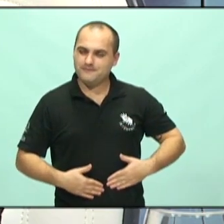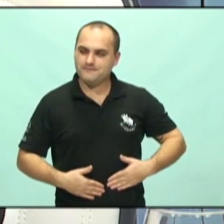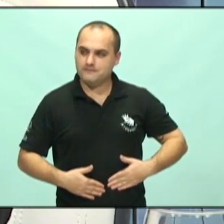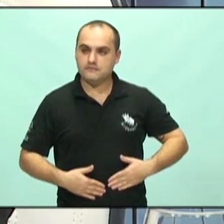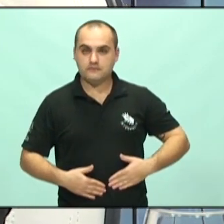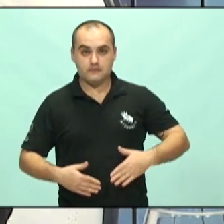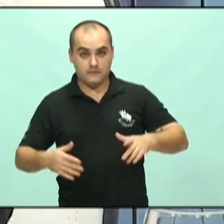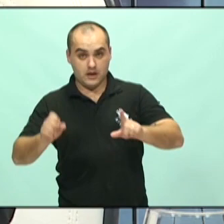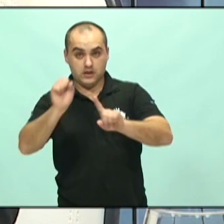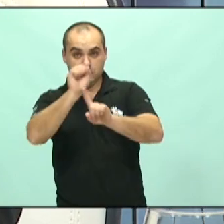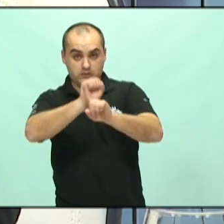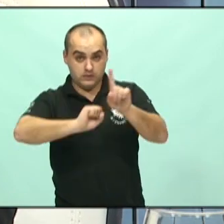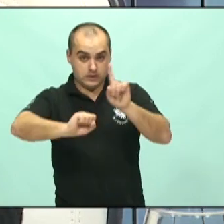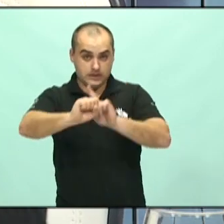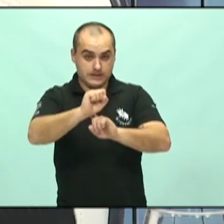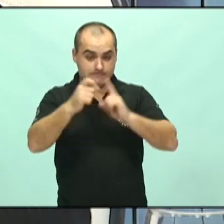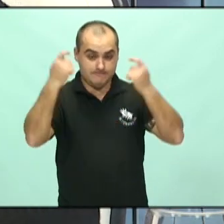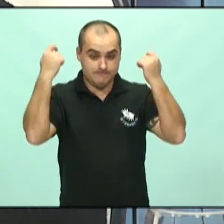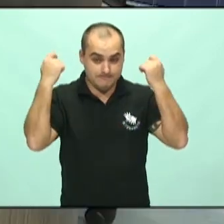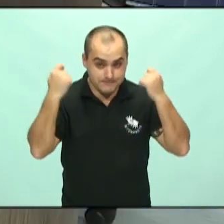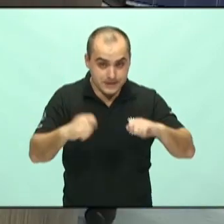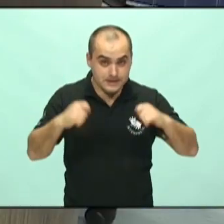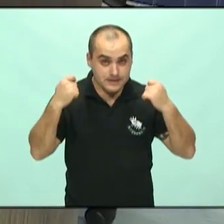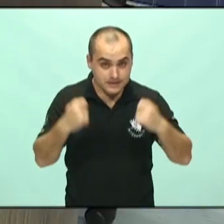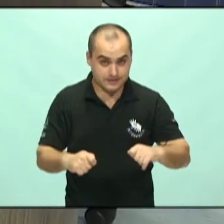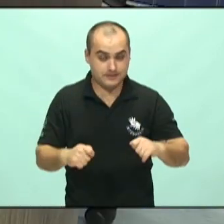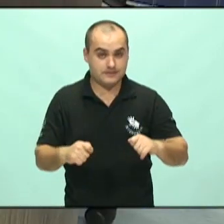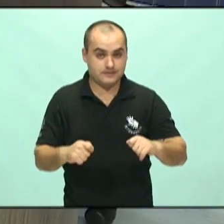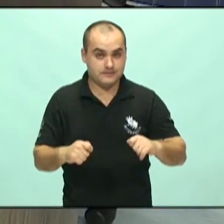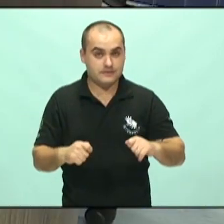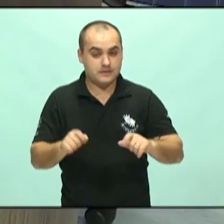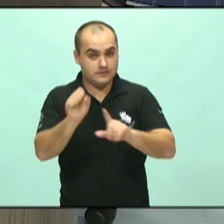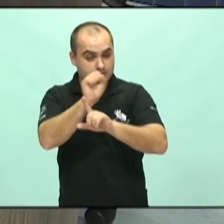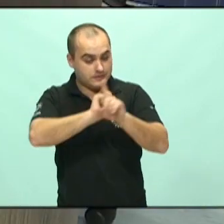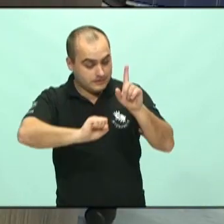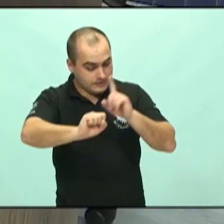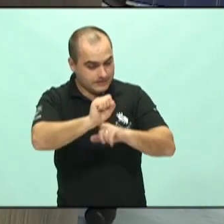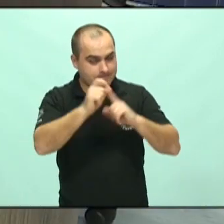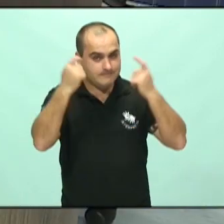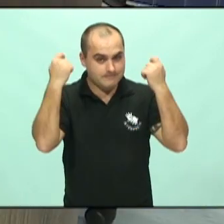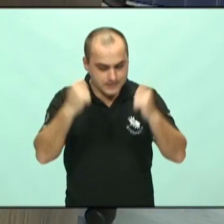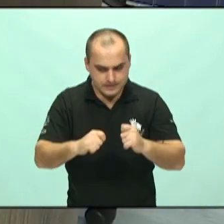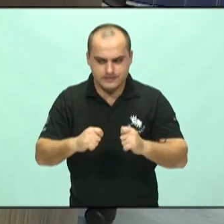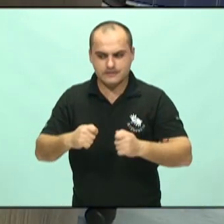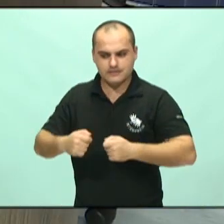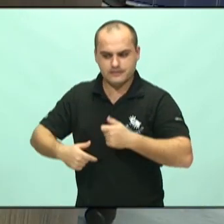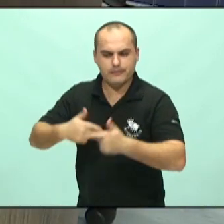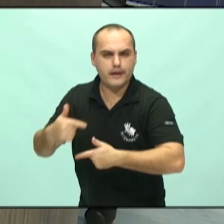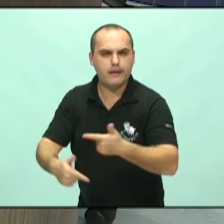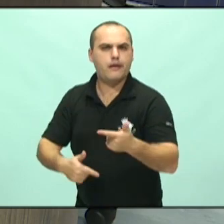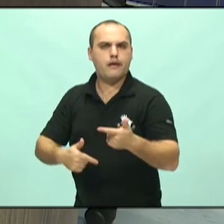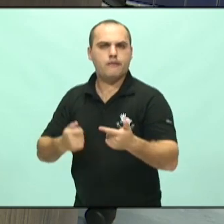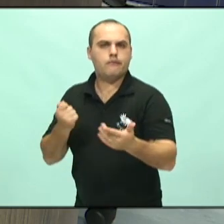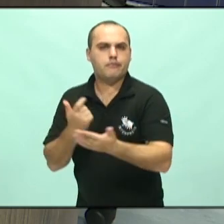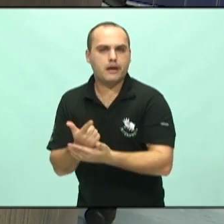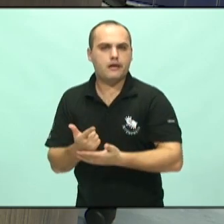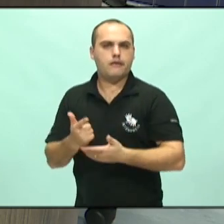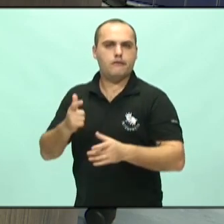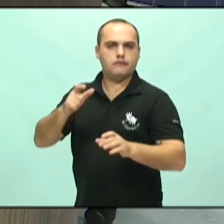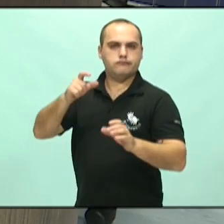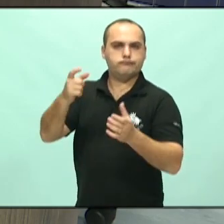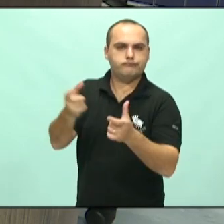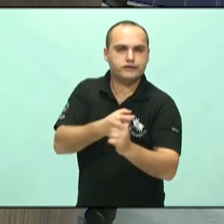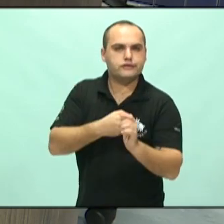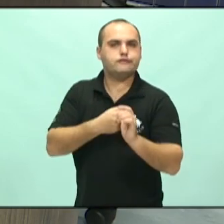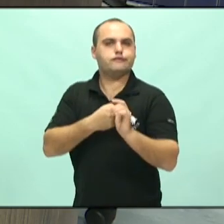sociedade que precisa, que entre aspas, né, precisa ser colocada para trabalhar, pagar conta, trabalhar, pagar conta,